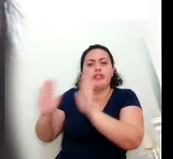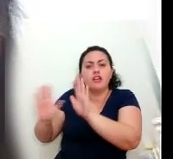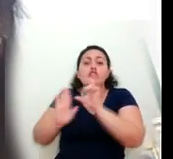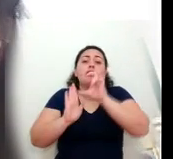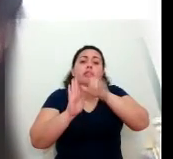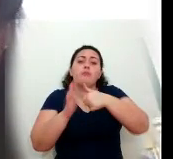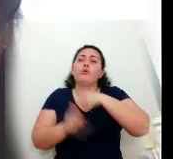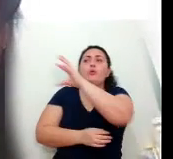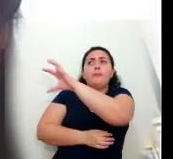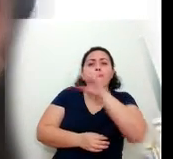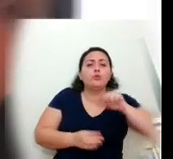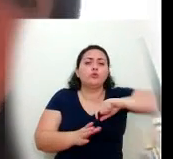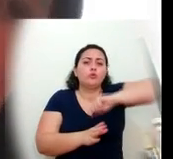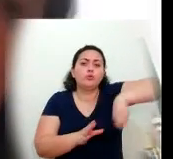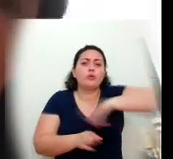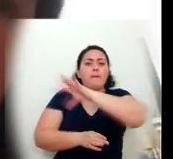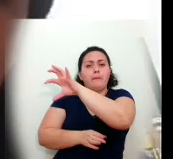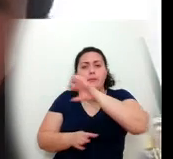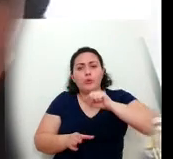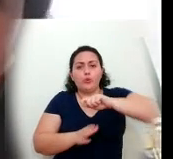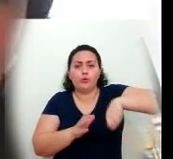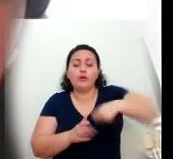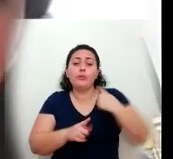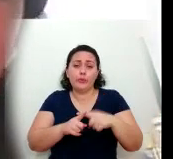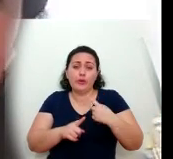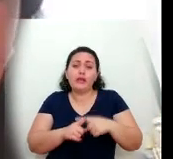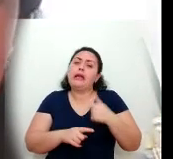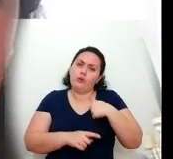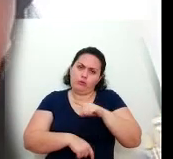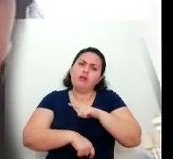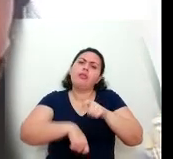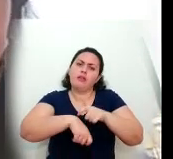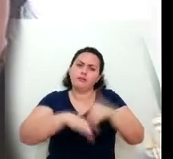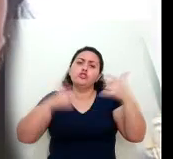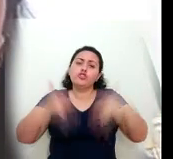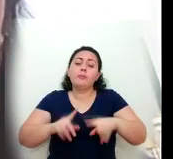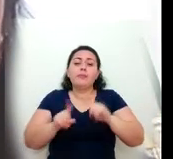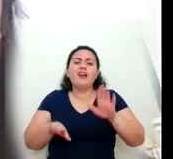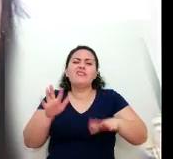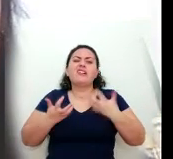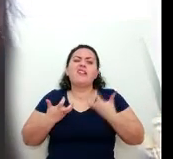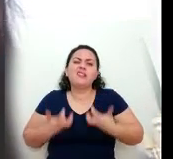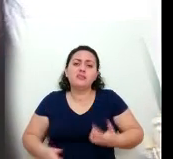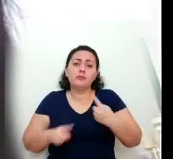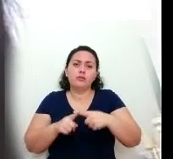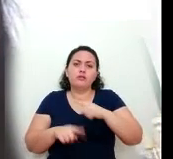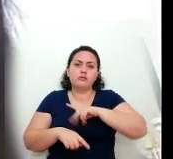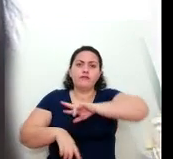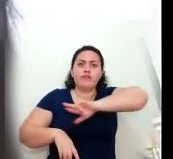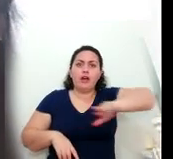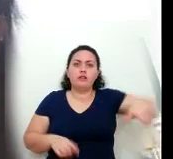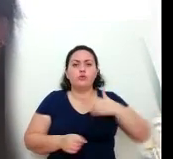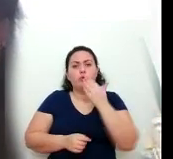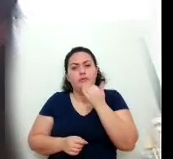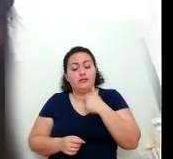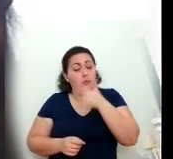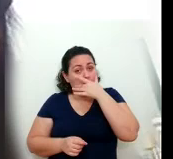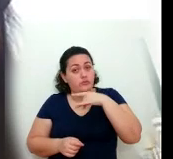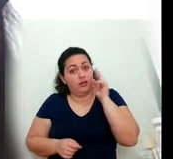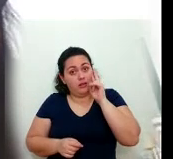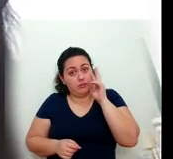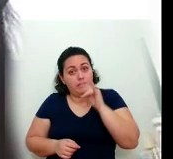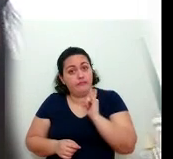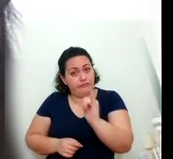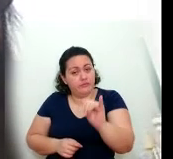geladeira. Porque senão também, mesmo a gente tendo tempo, cansa um pouco, né? Porque são várias refeições. E até lembrando a